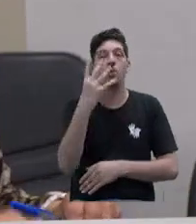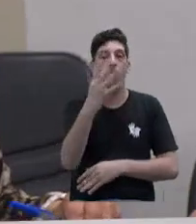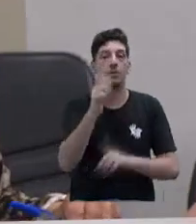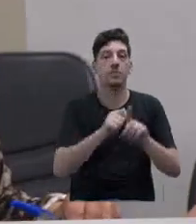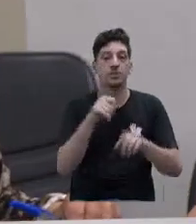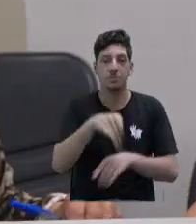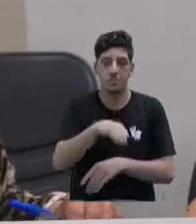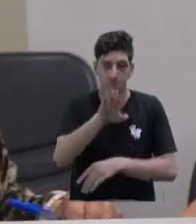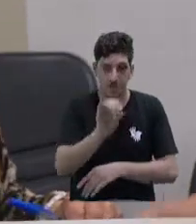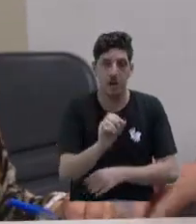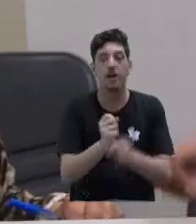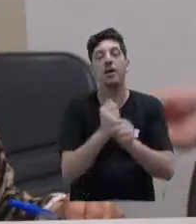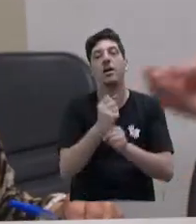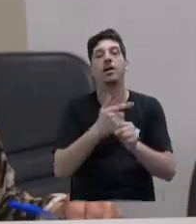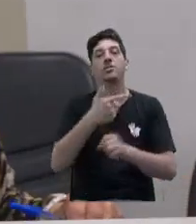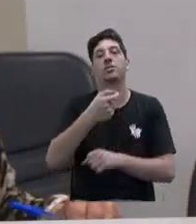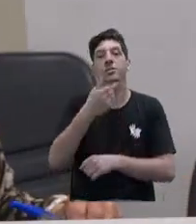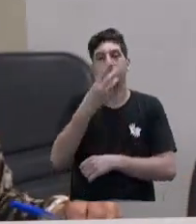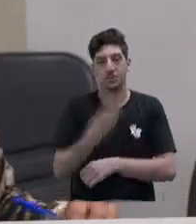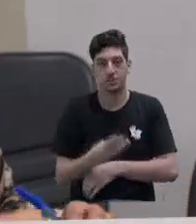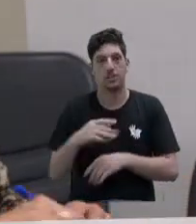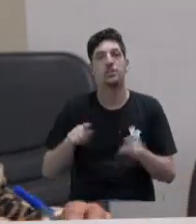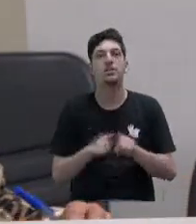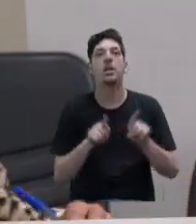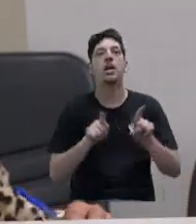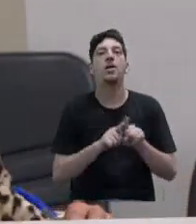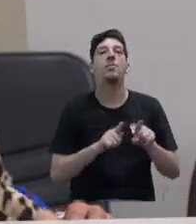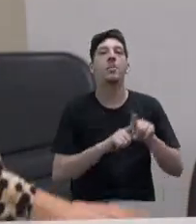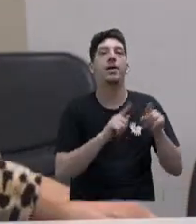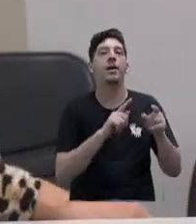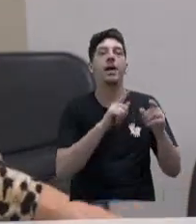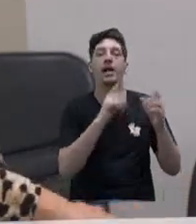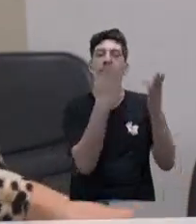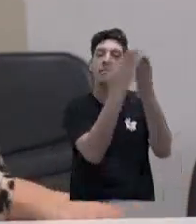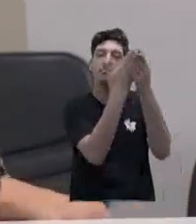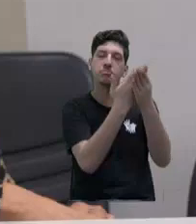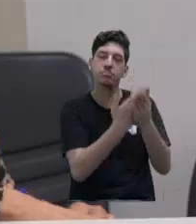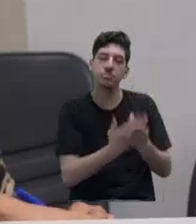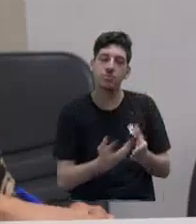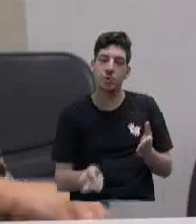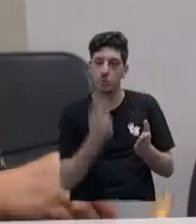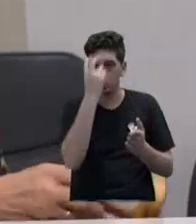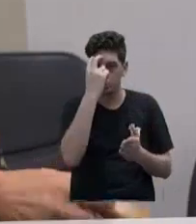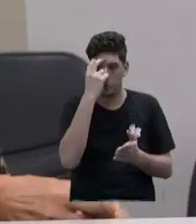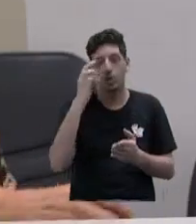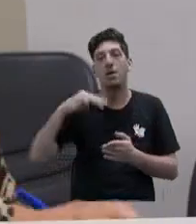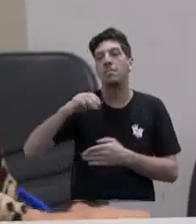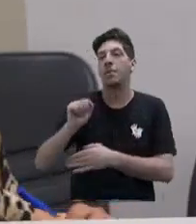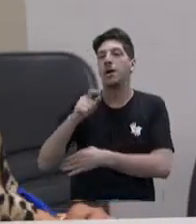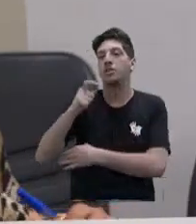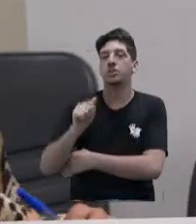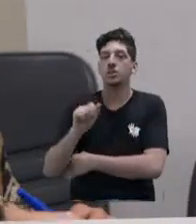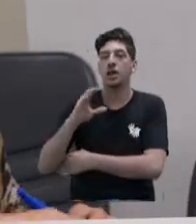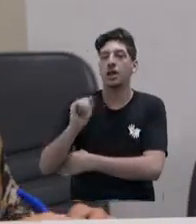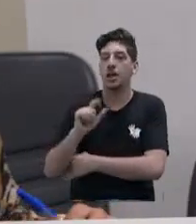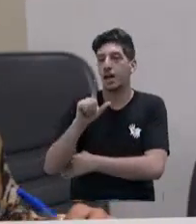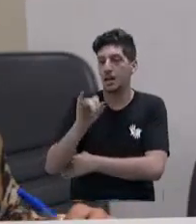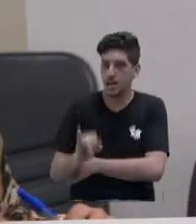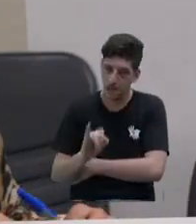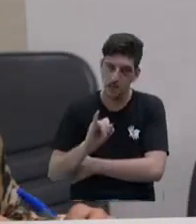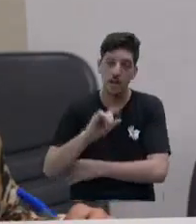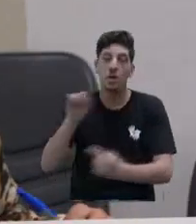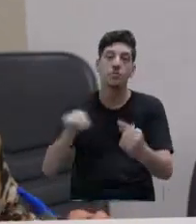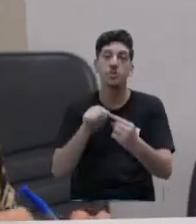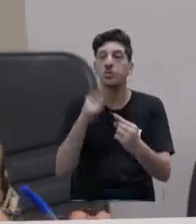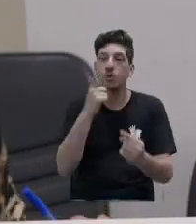de maio de 2023. O inventário da cultura Machacali, a elaboração do projeto, para viabilizar a